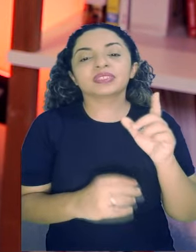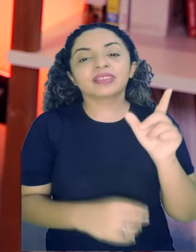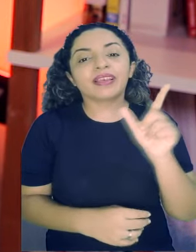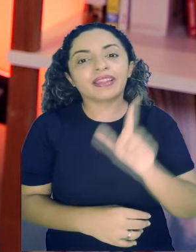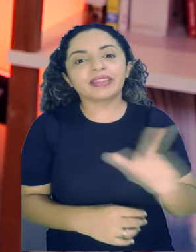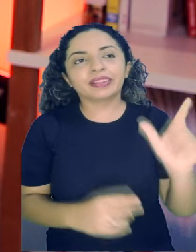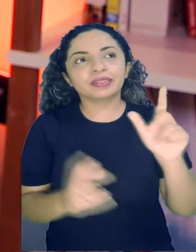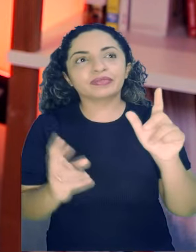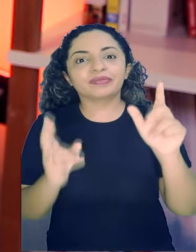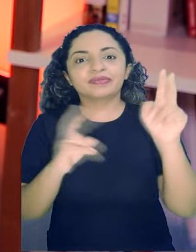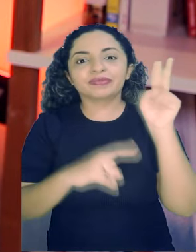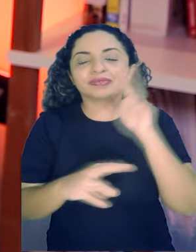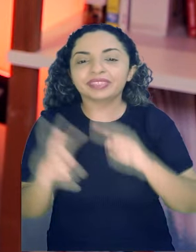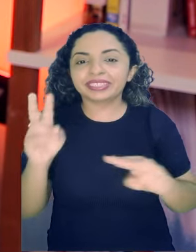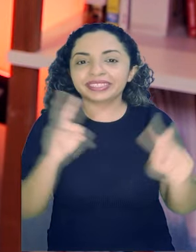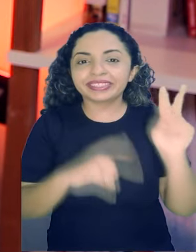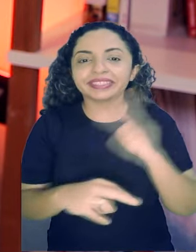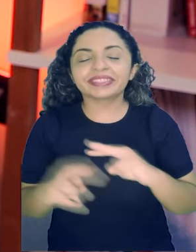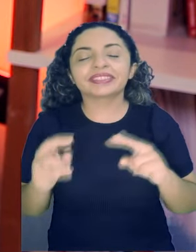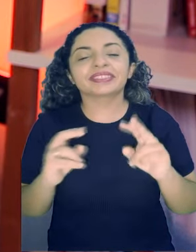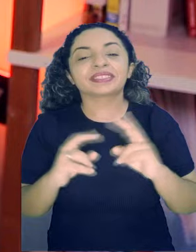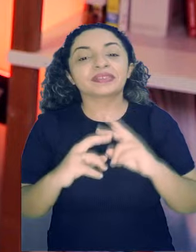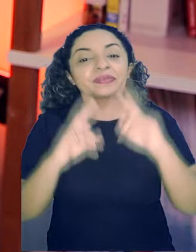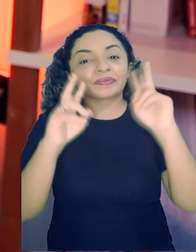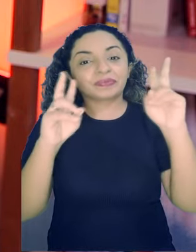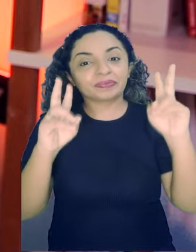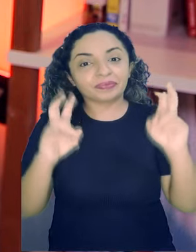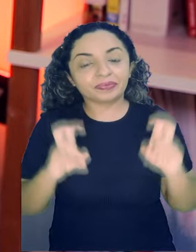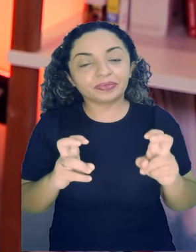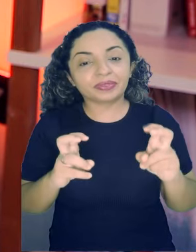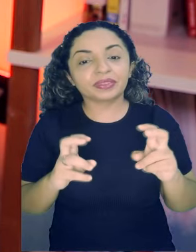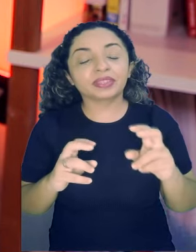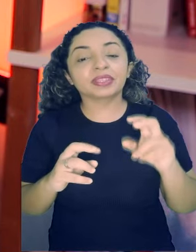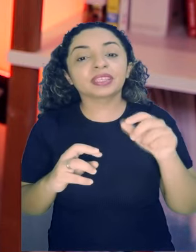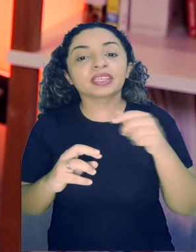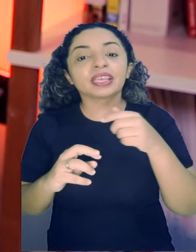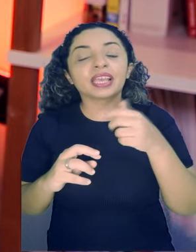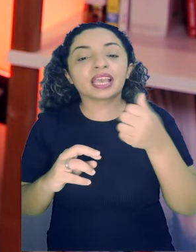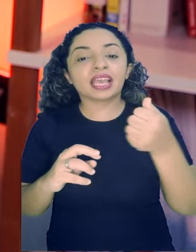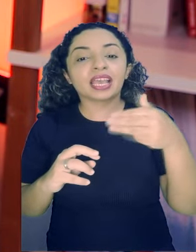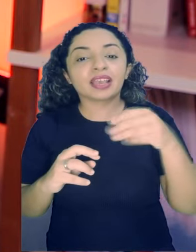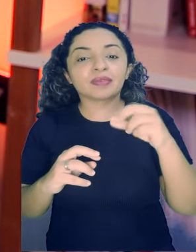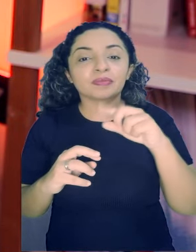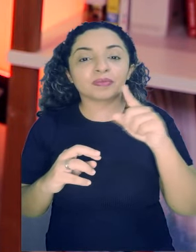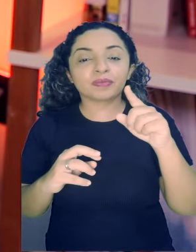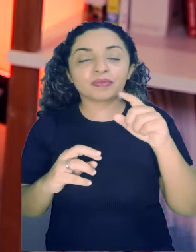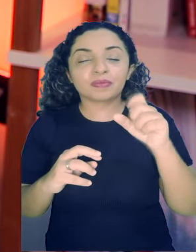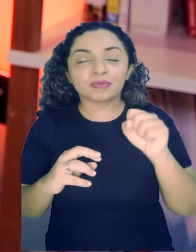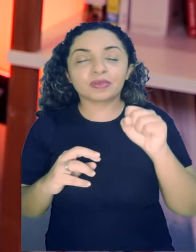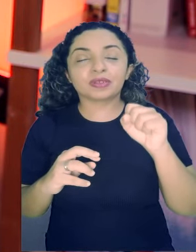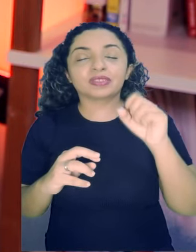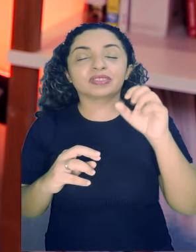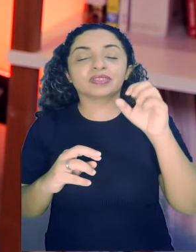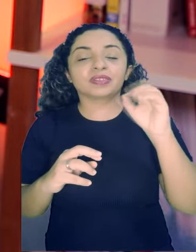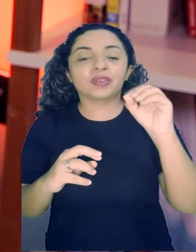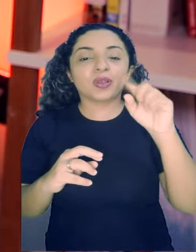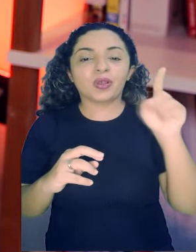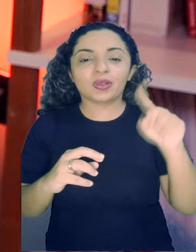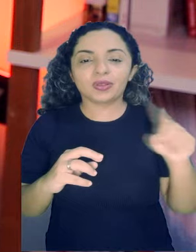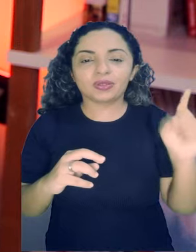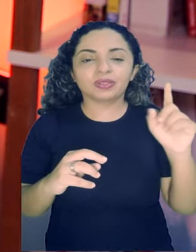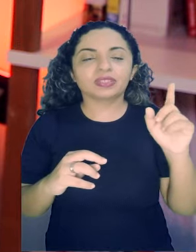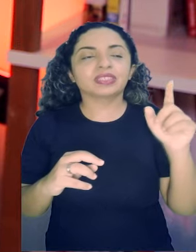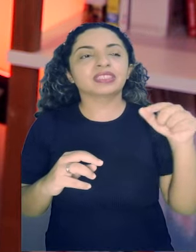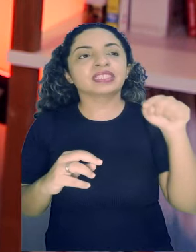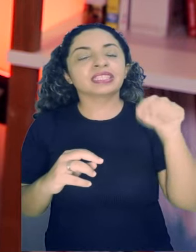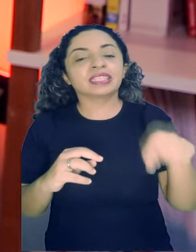da visão do Oz, né, sobre esse conflito. Para quem não sabe, o Amos Oz é um grande romancista, foi um grande romancista